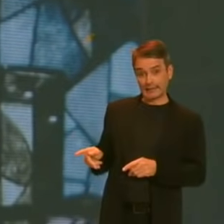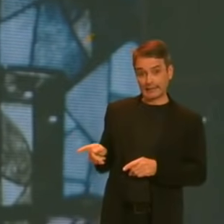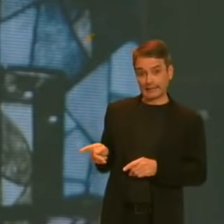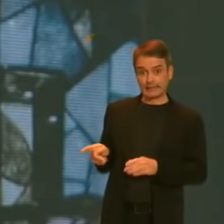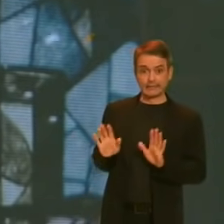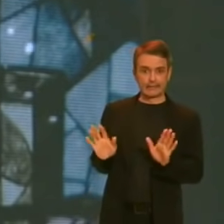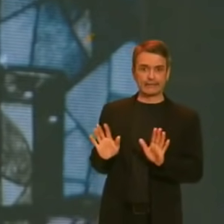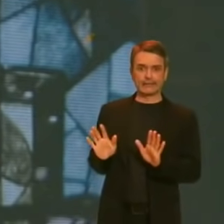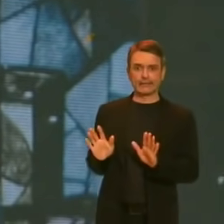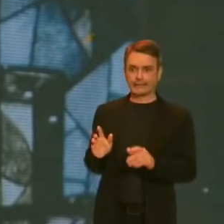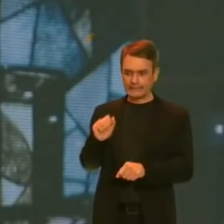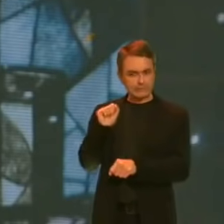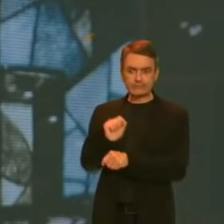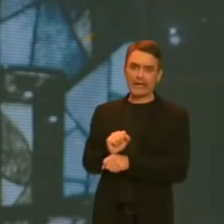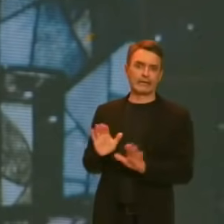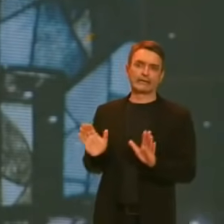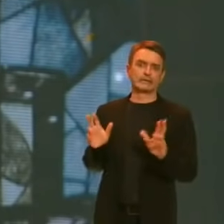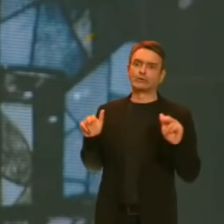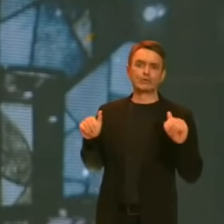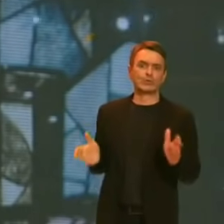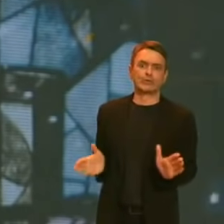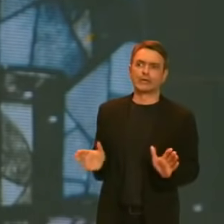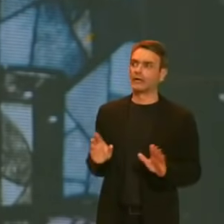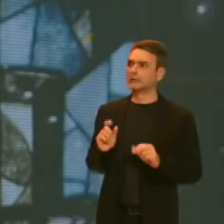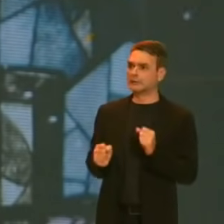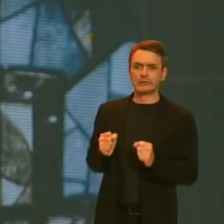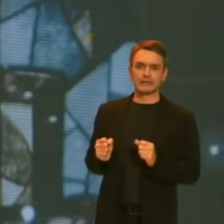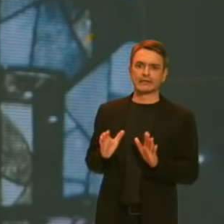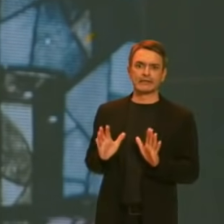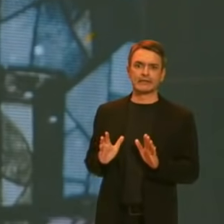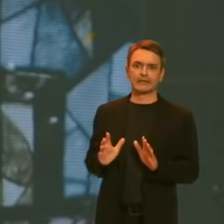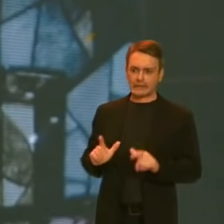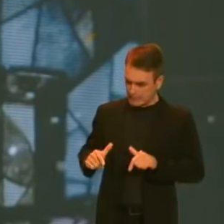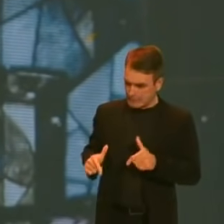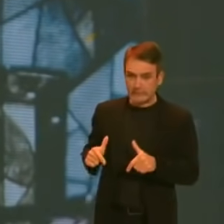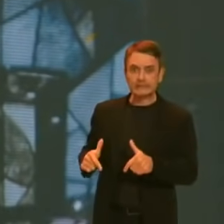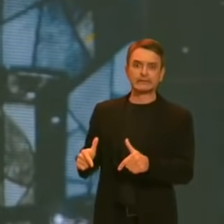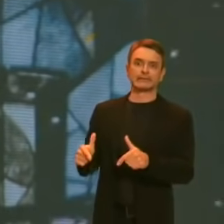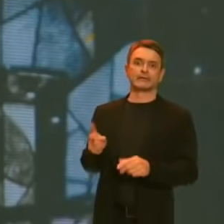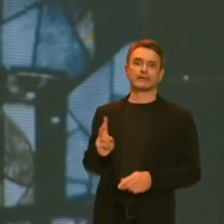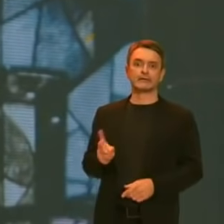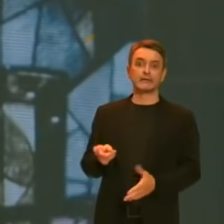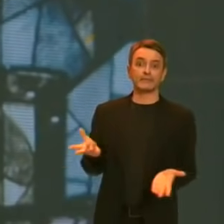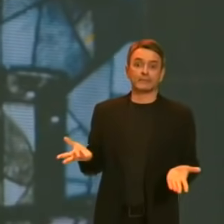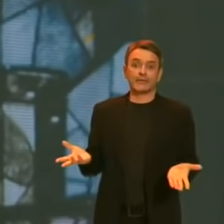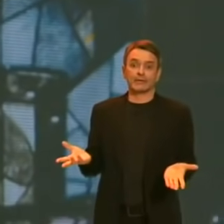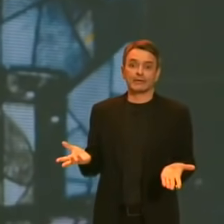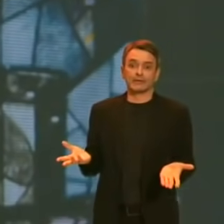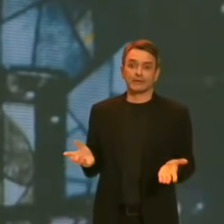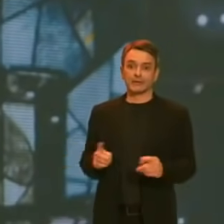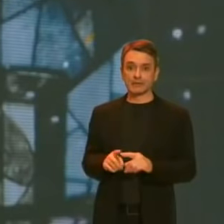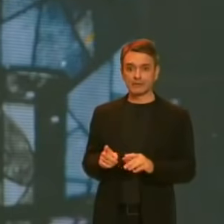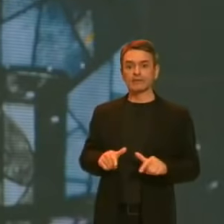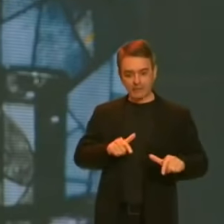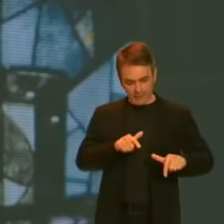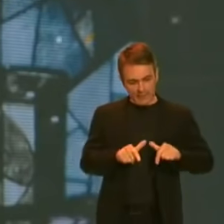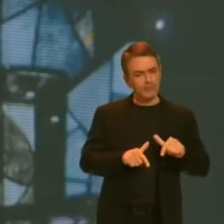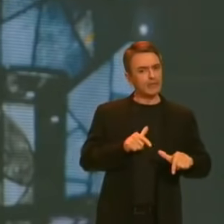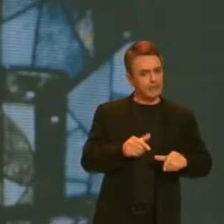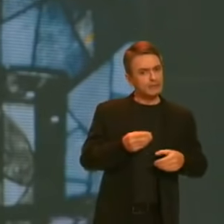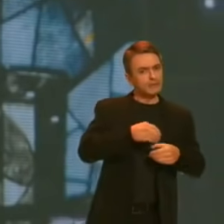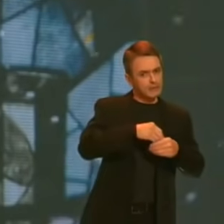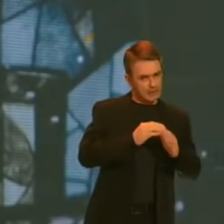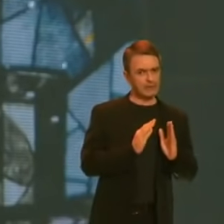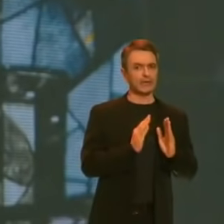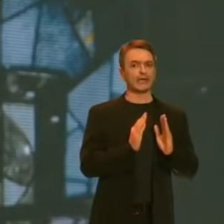bicho carpinteiro, a gente tem que amarrar ele na corrente, senão ele não para, tá? E ele está trabalhando de casa, dentro, com todas